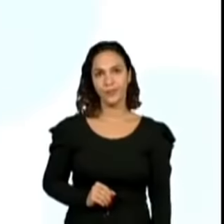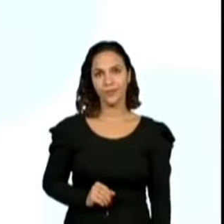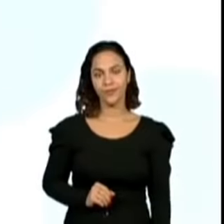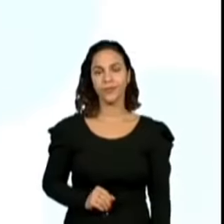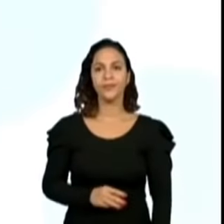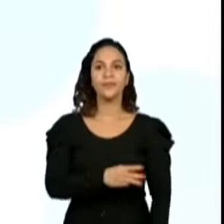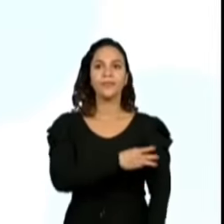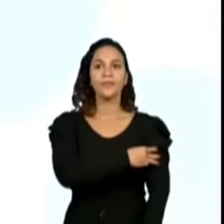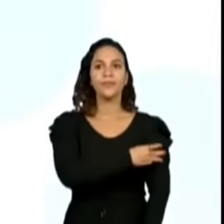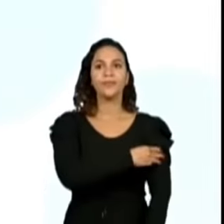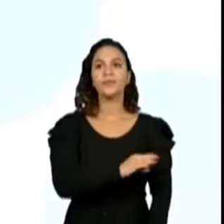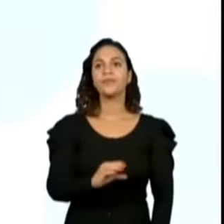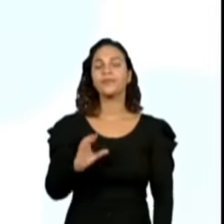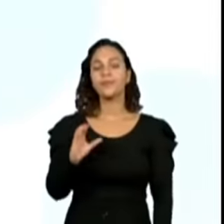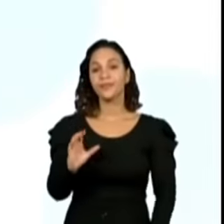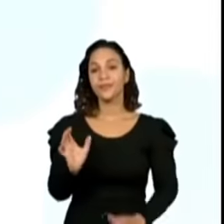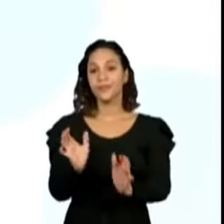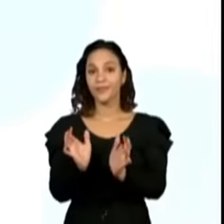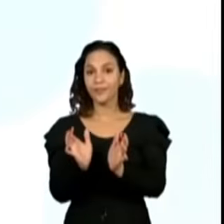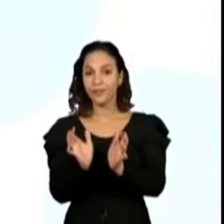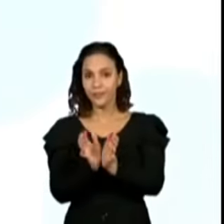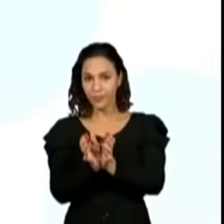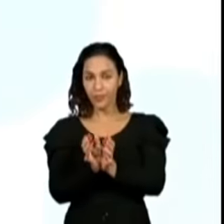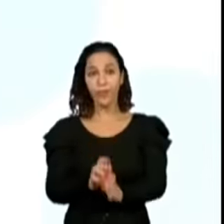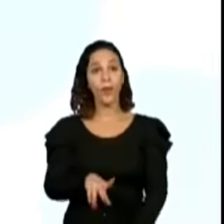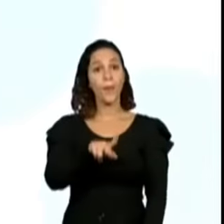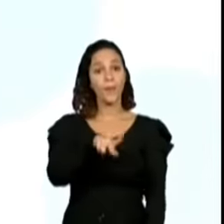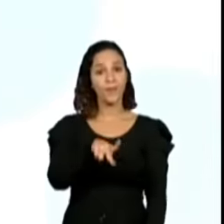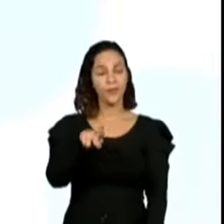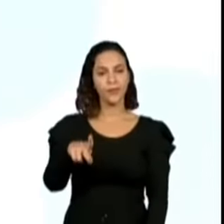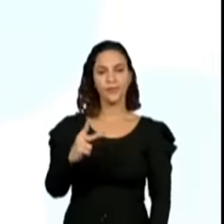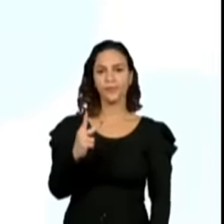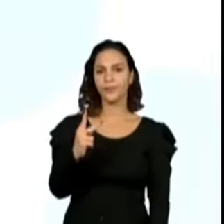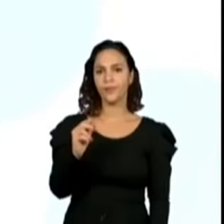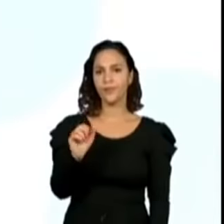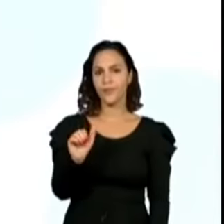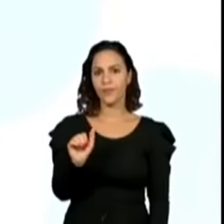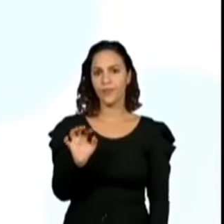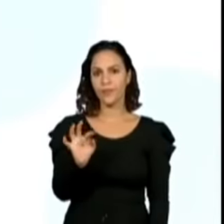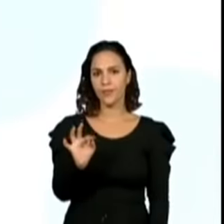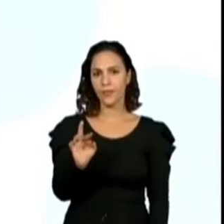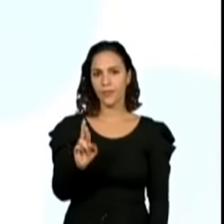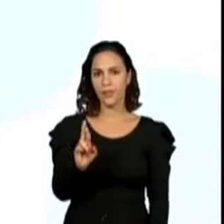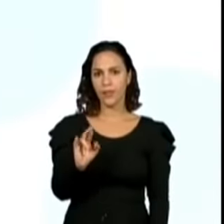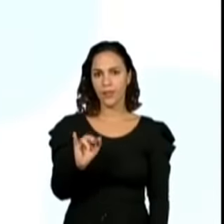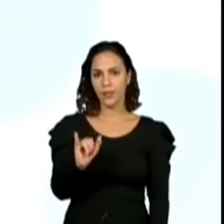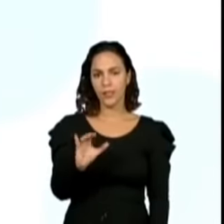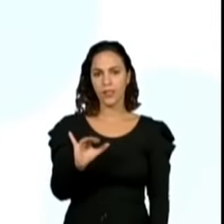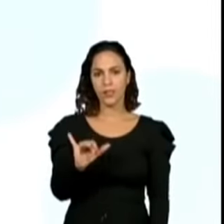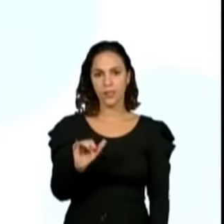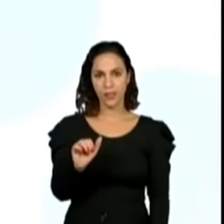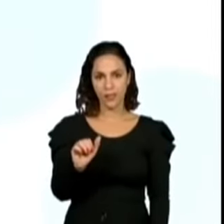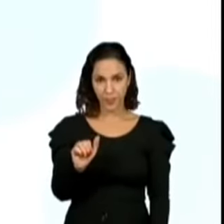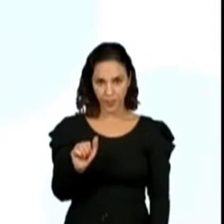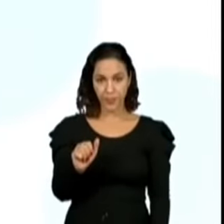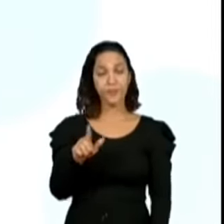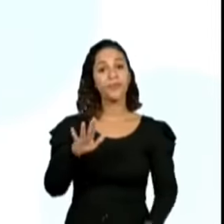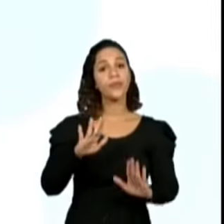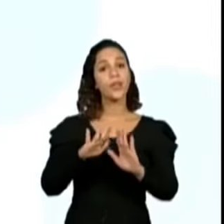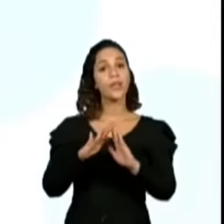Terceiro C é a turma, a professora é a Patrícia. Lá da Escola Estadual, professor Rubem